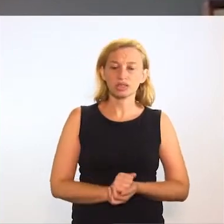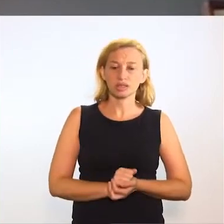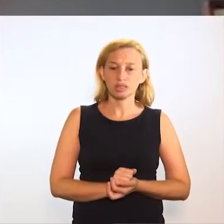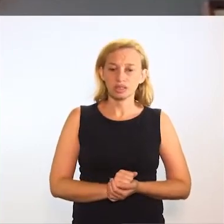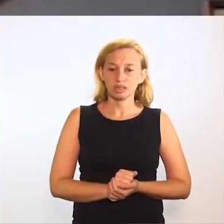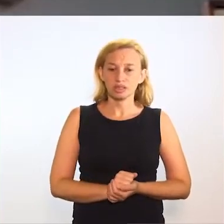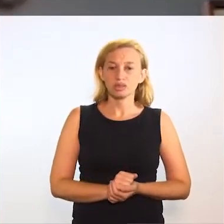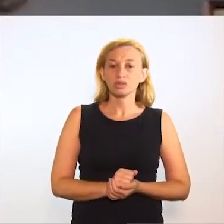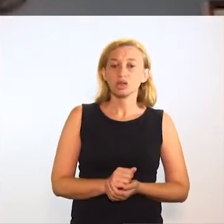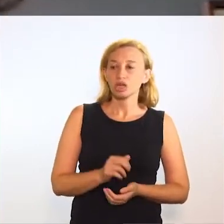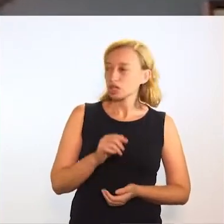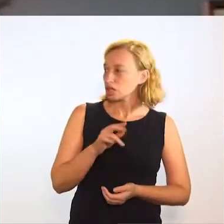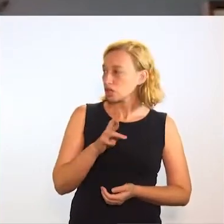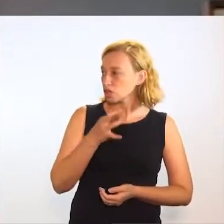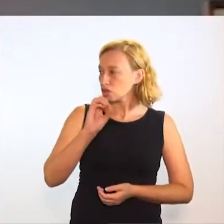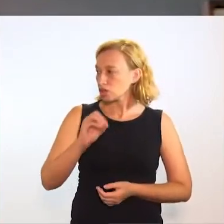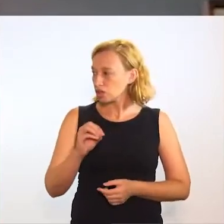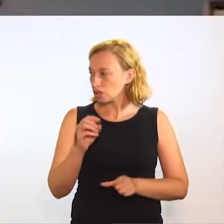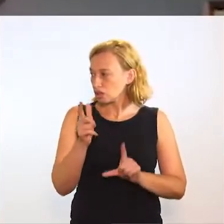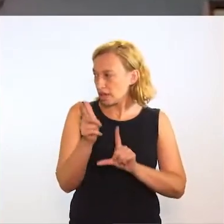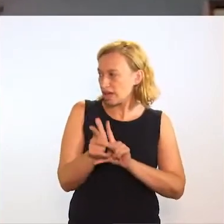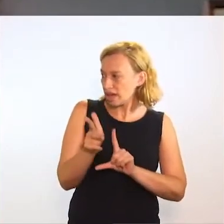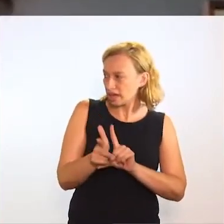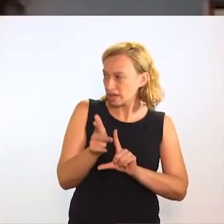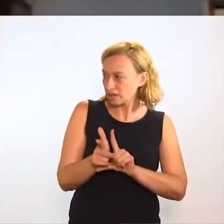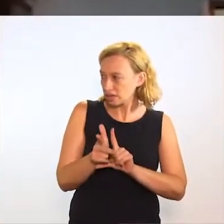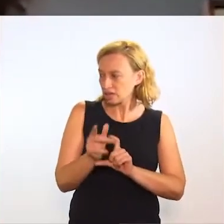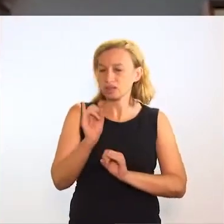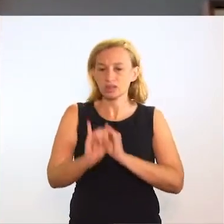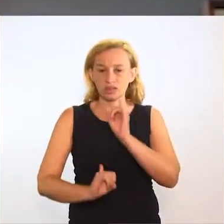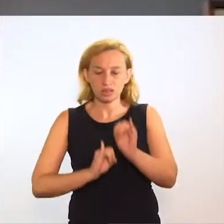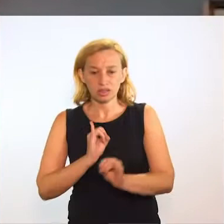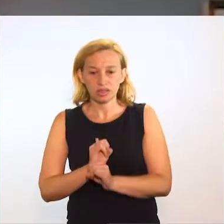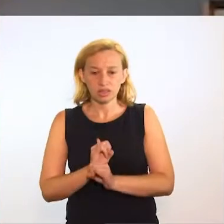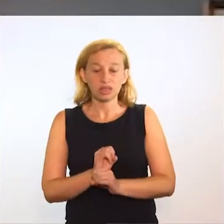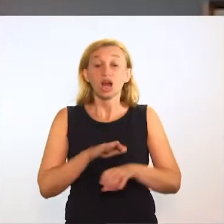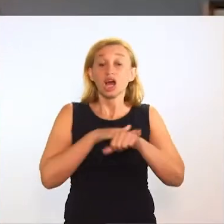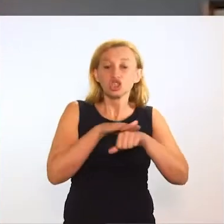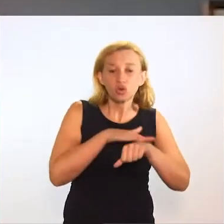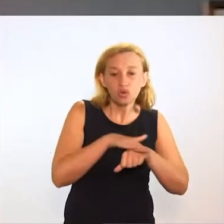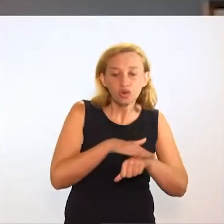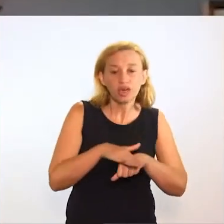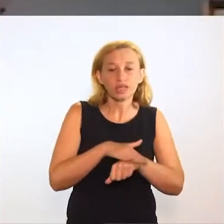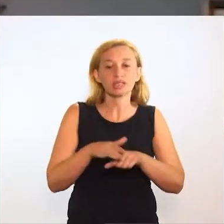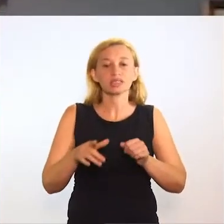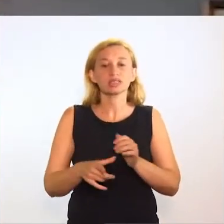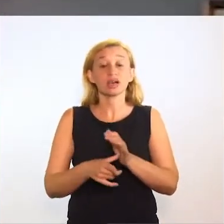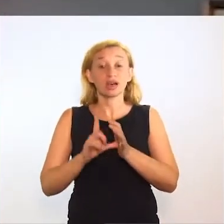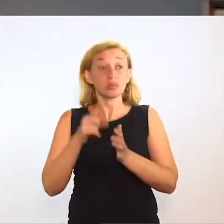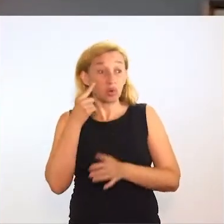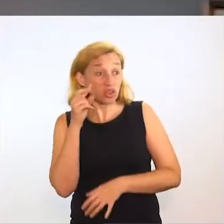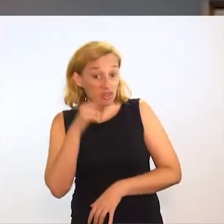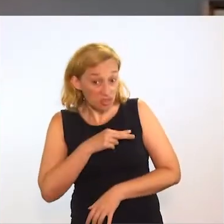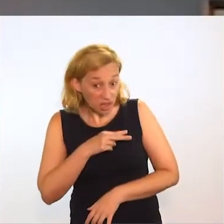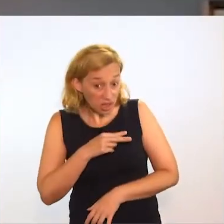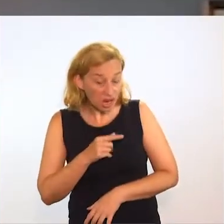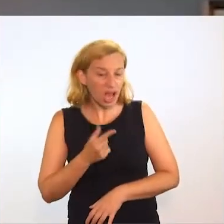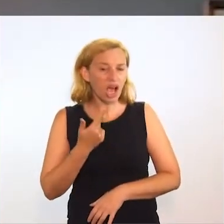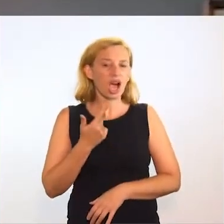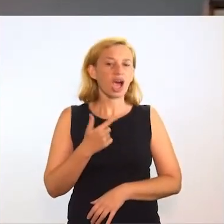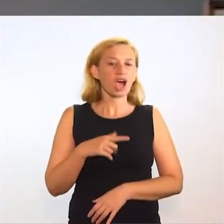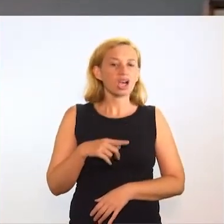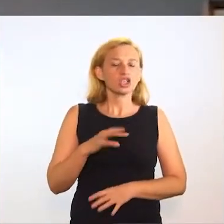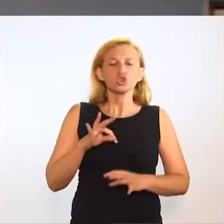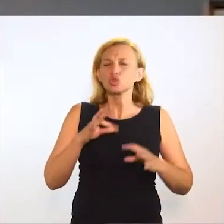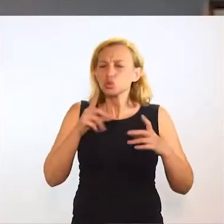Impacto, ele está dentro do podcast Rio de Impacto. Então, quem não acessou ainda as conversas anteriores, pode ir lá